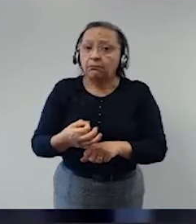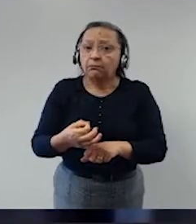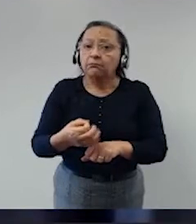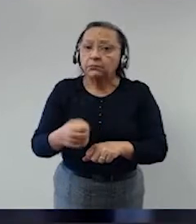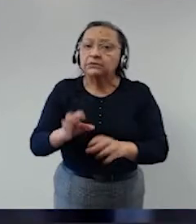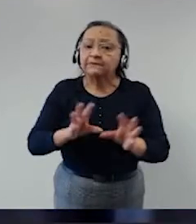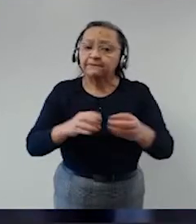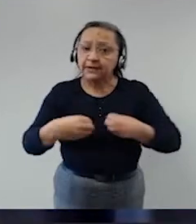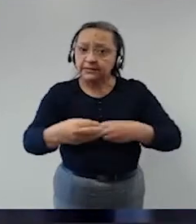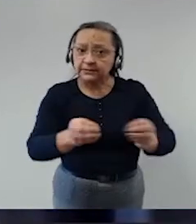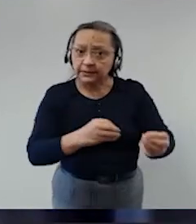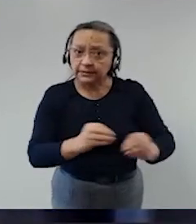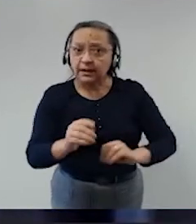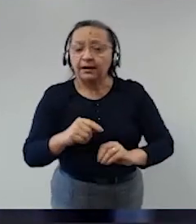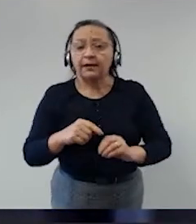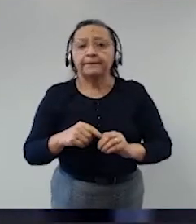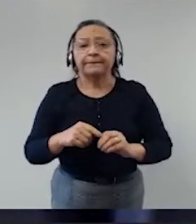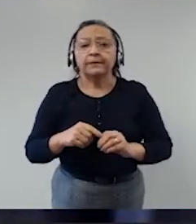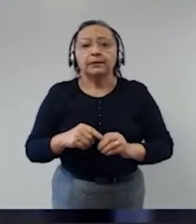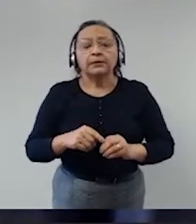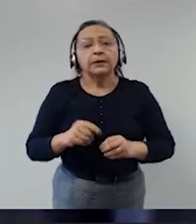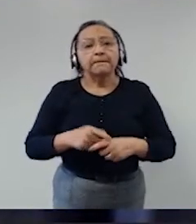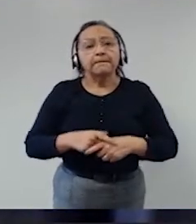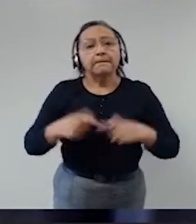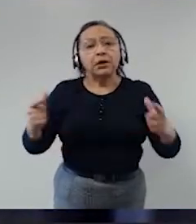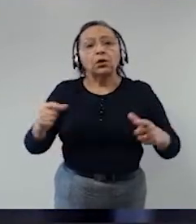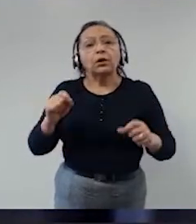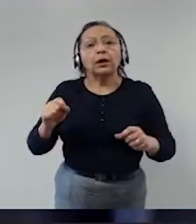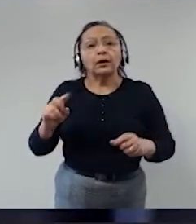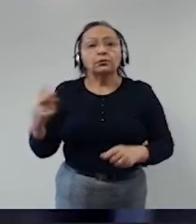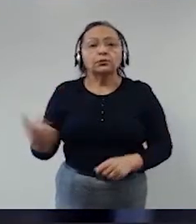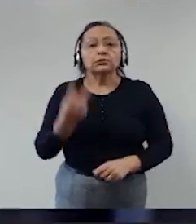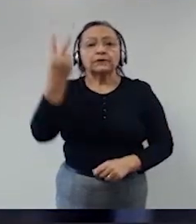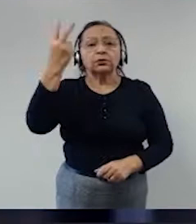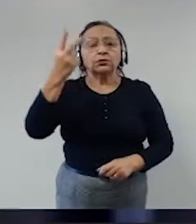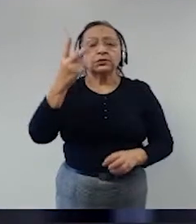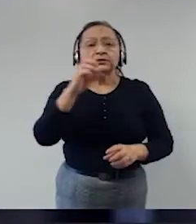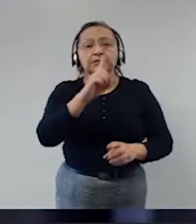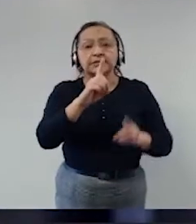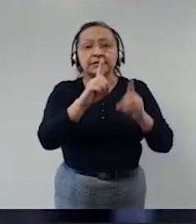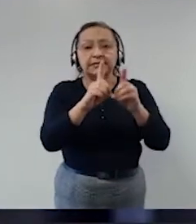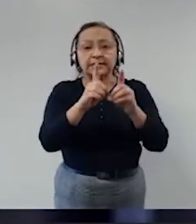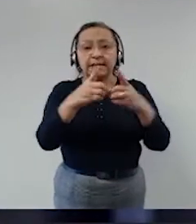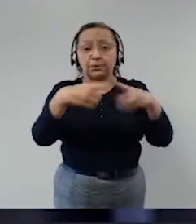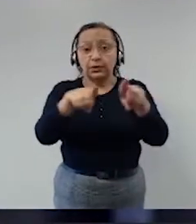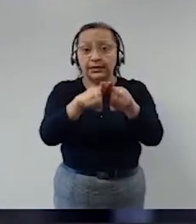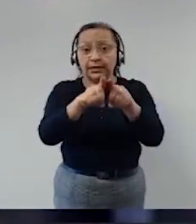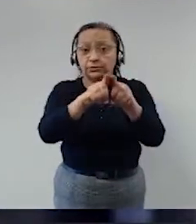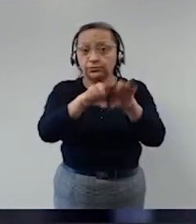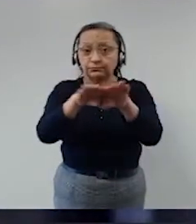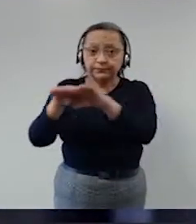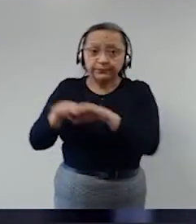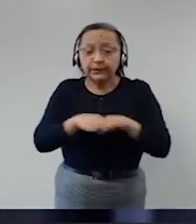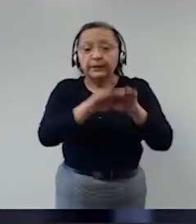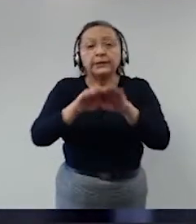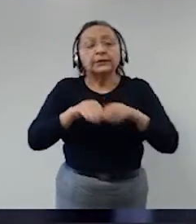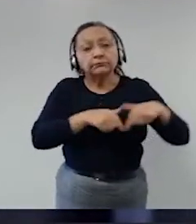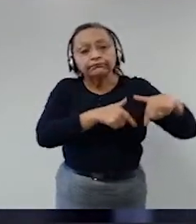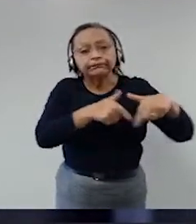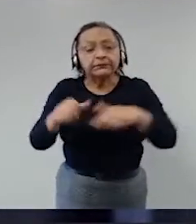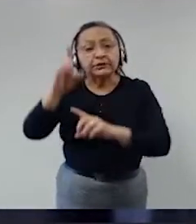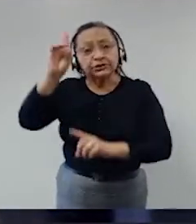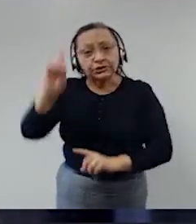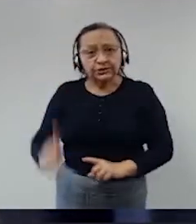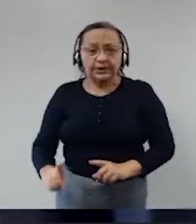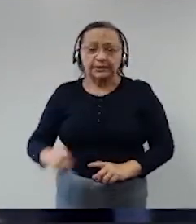flexibilize o seu ideal maior dos valores democráticos, dos valores sociais e da busca da dignidade do